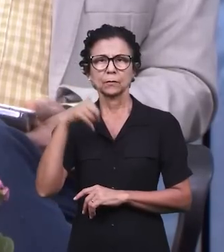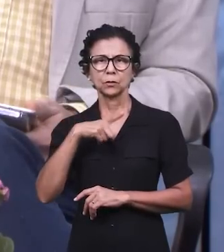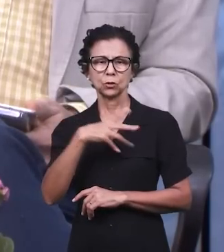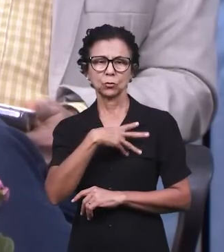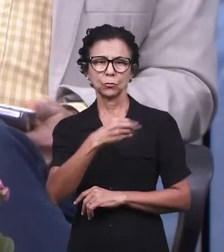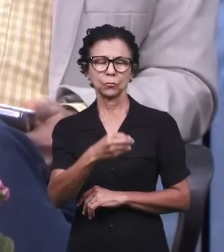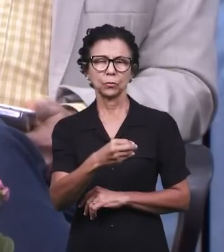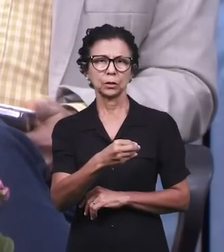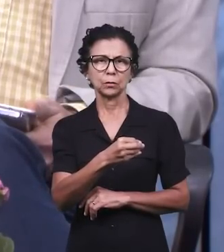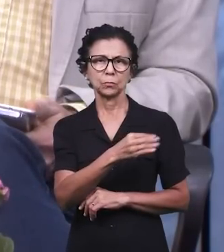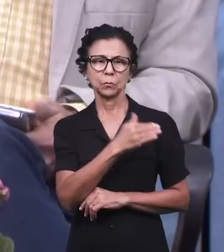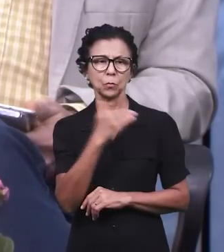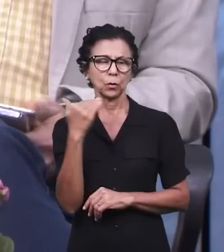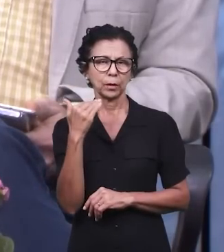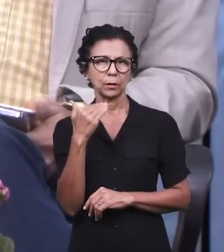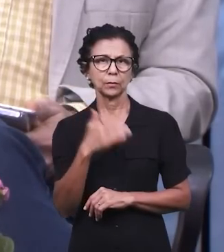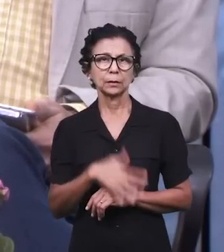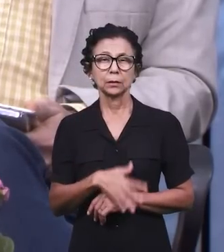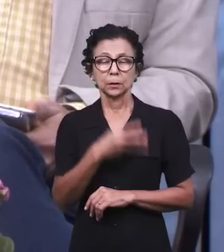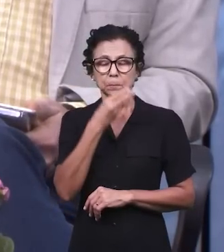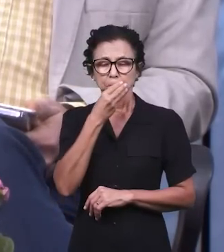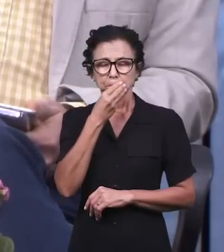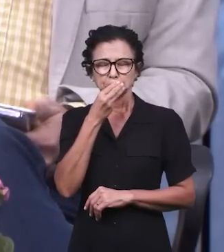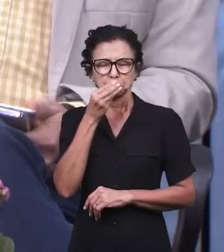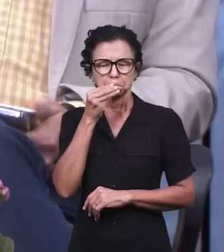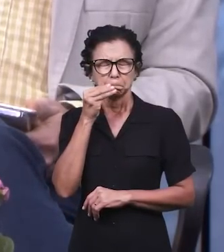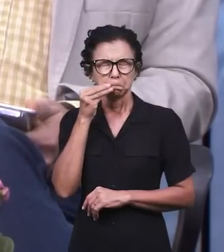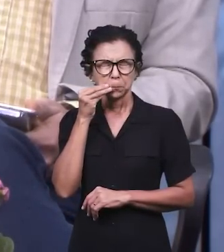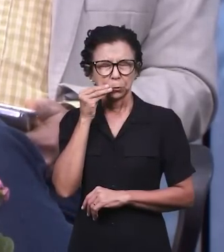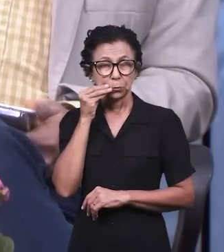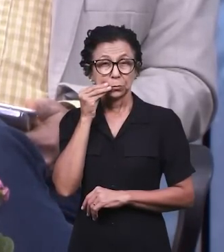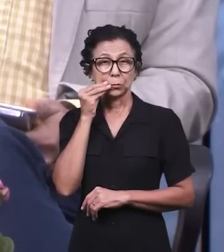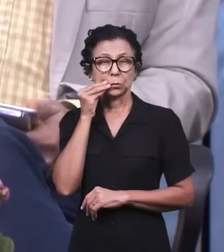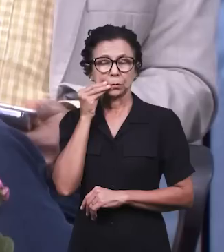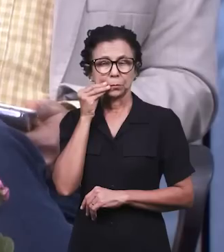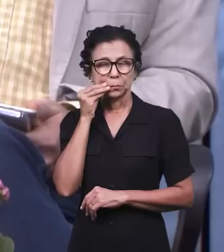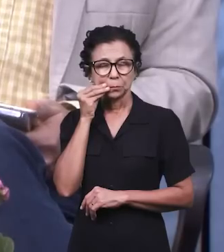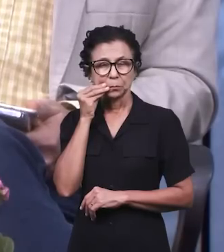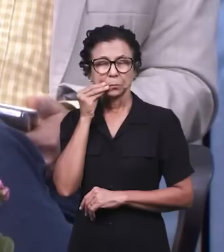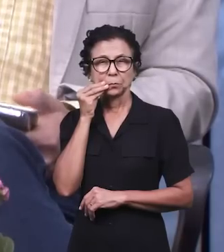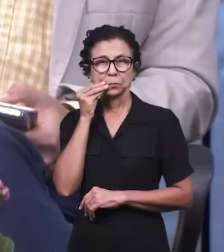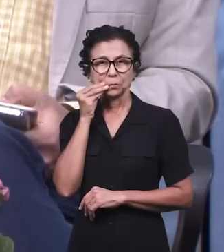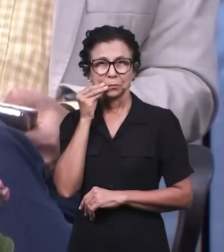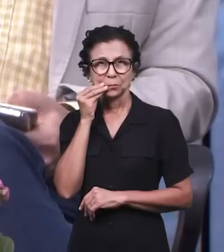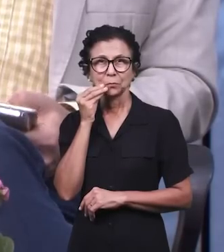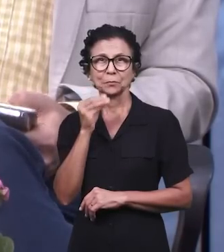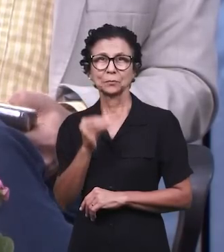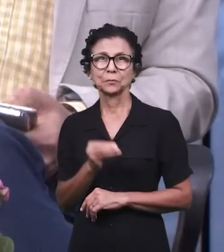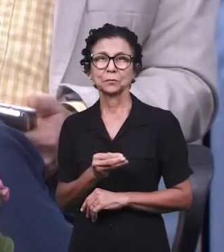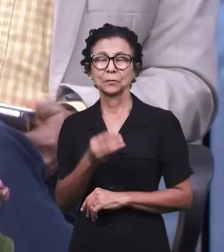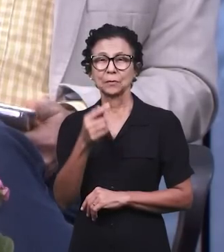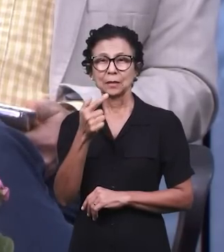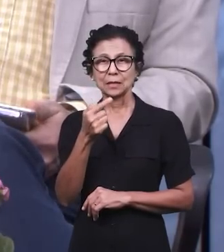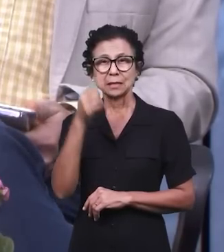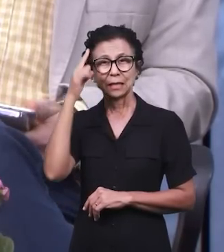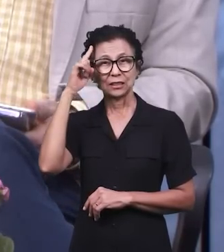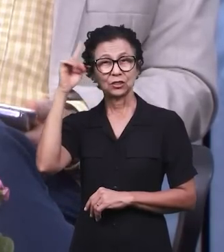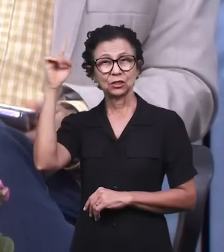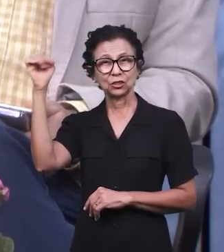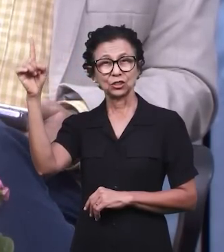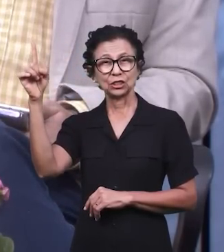jejuou rigorosamente. A gente fica imaginando até o que é isso, né? O que é jejuar rigorosamente? Foram 7 dias de jejum lá, se eu não me